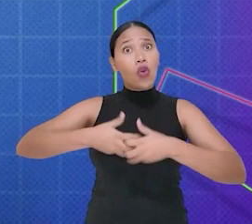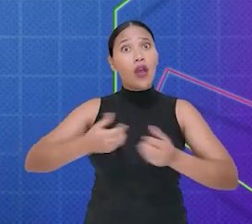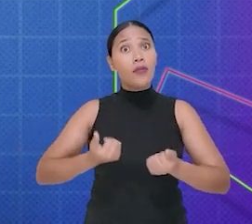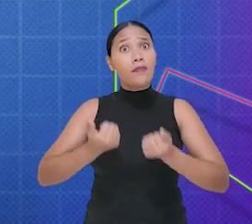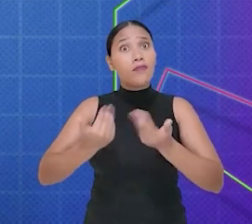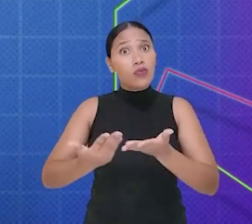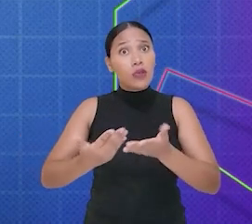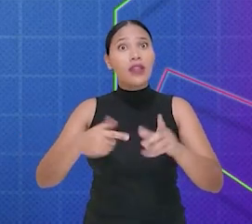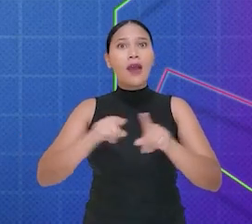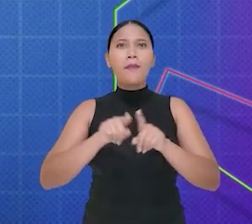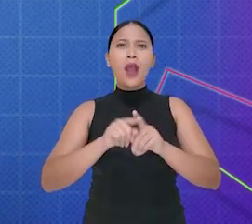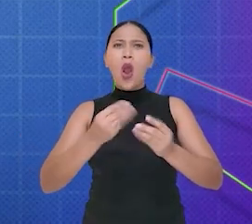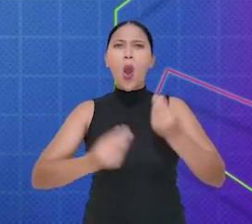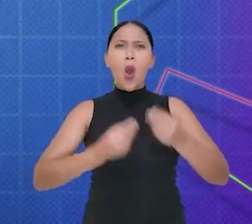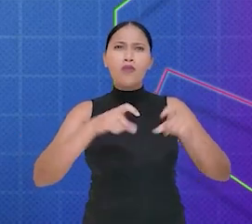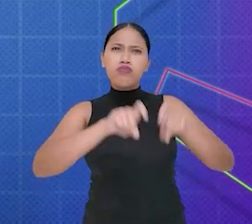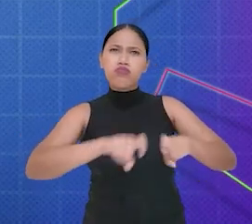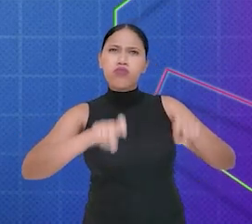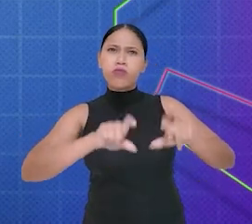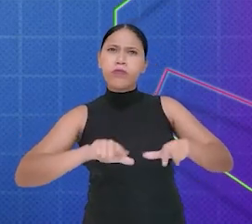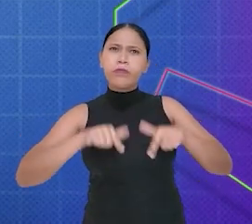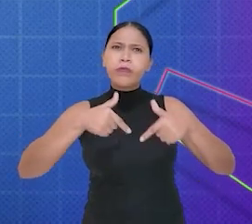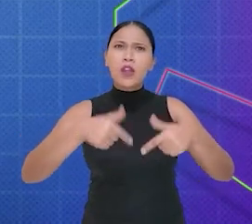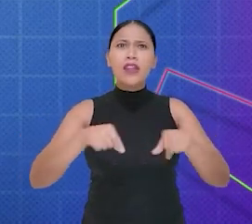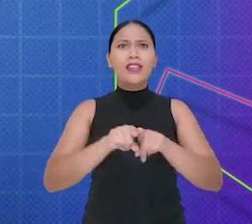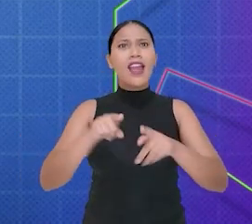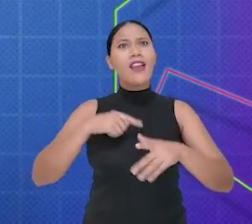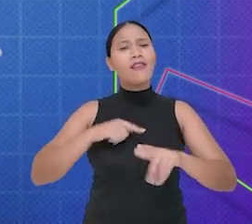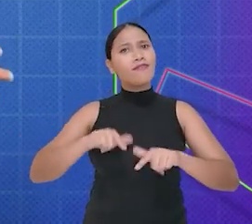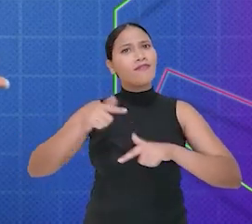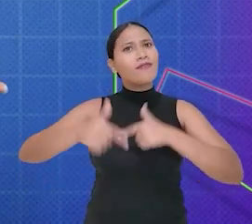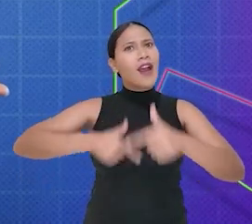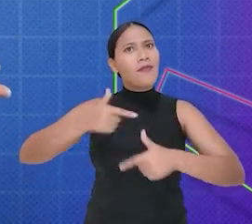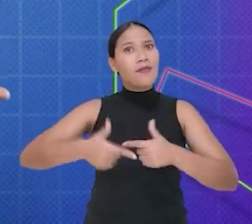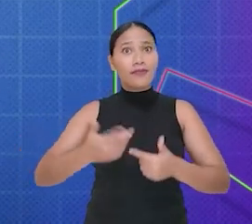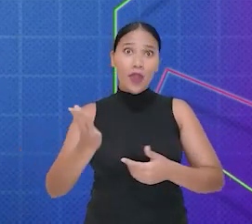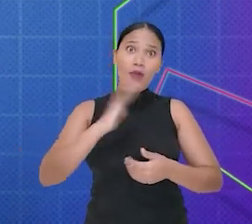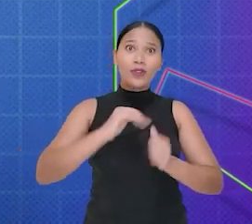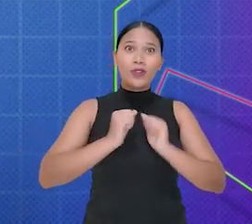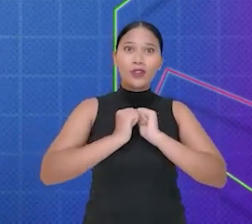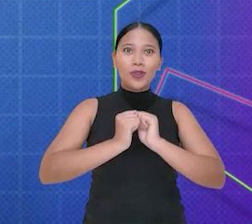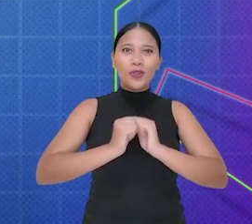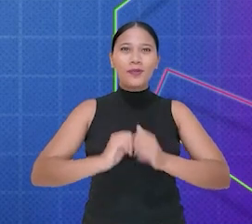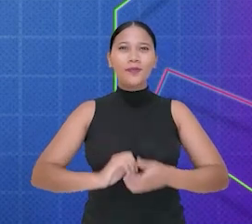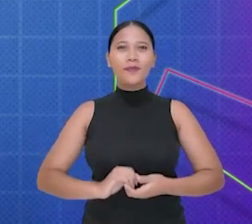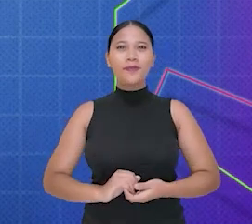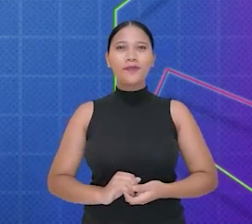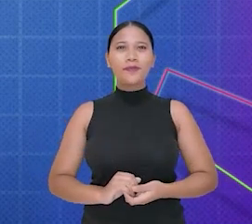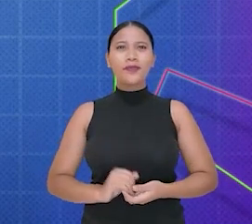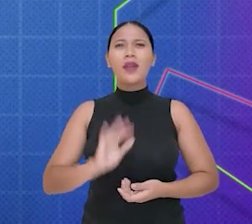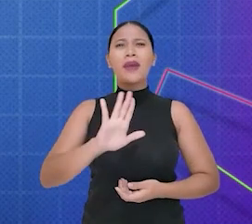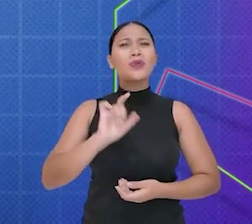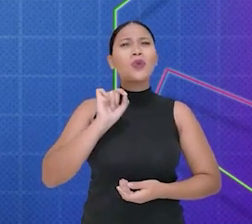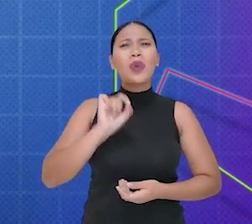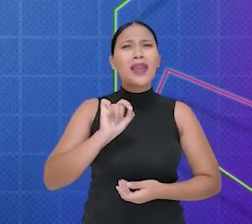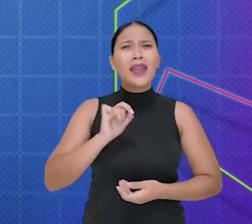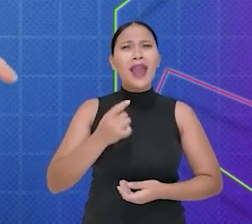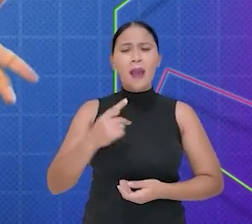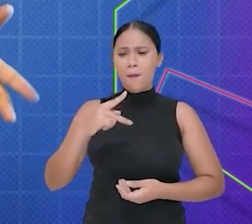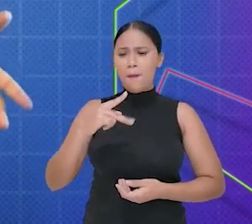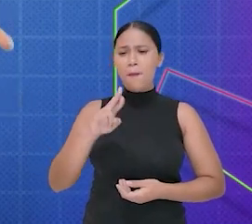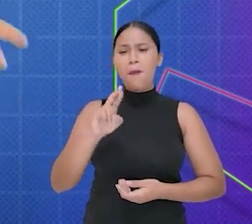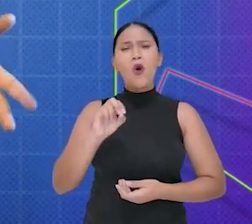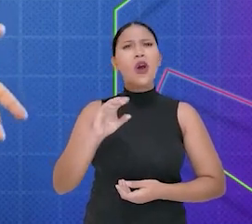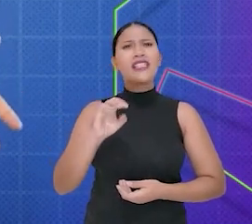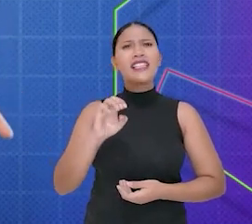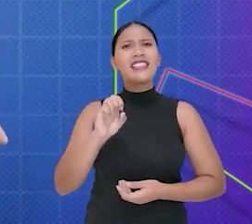seu funcionamento. Elas determinam como essa máquina age e desempenha sua tarefa. Vamos juntos nessa viagem? Mas o que